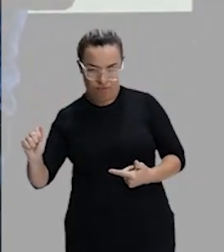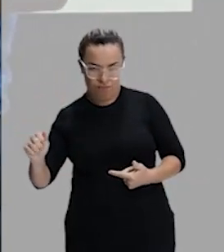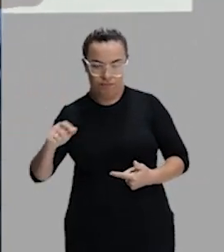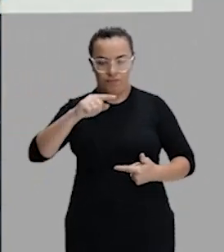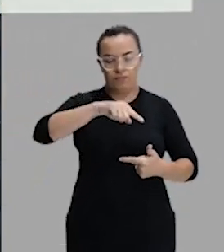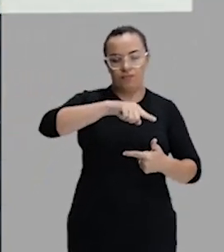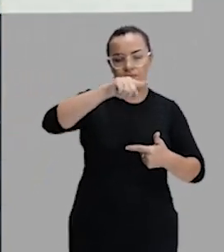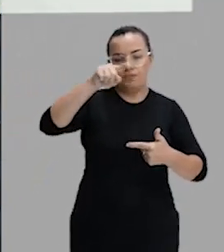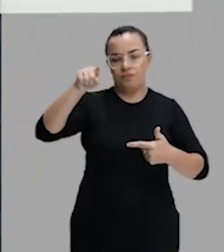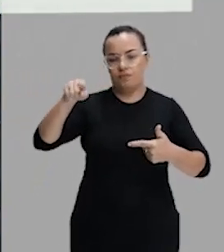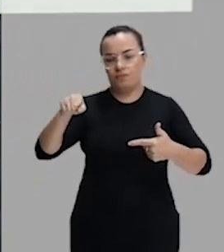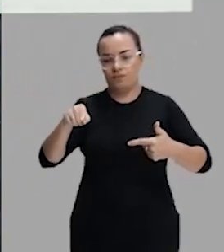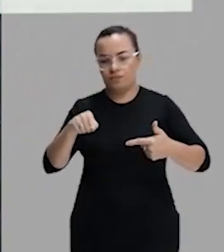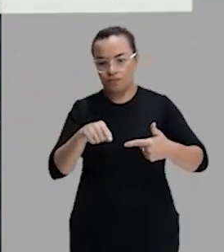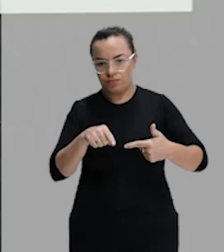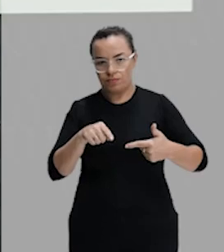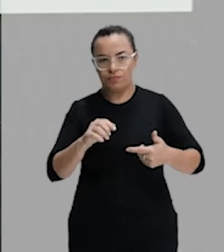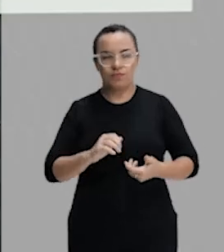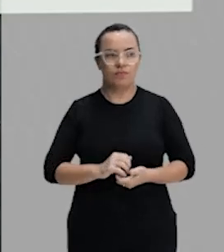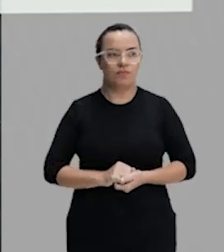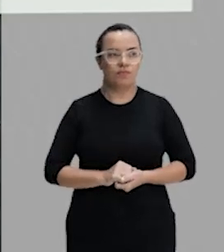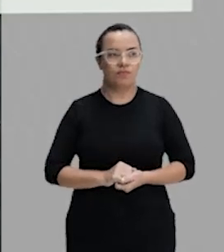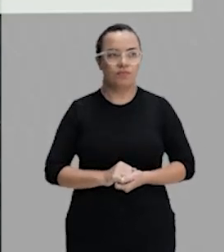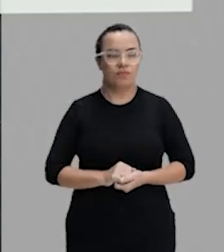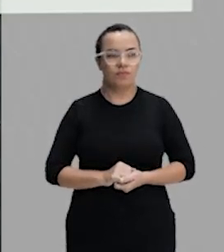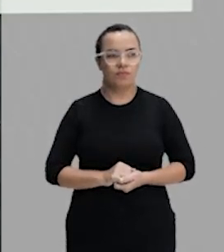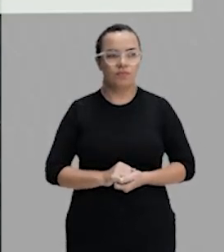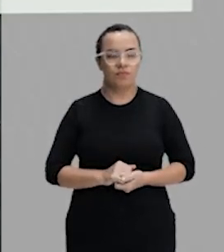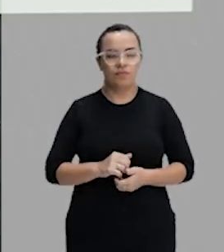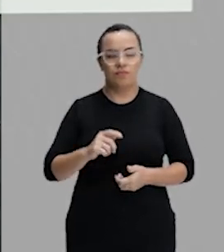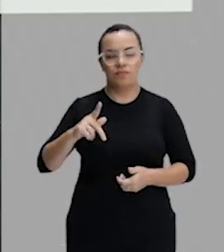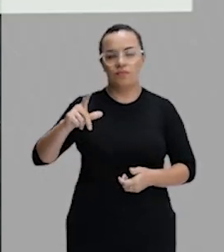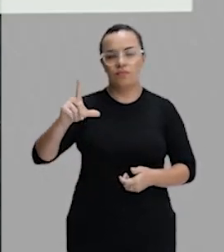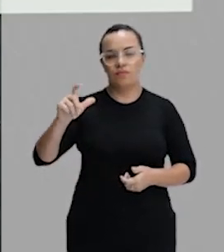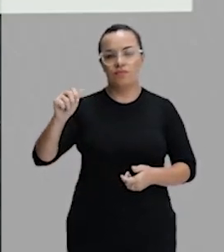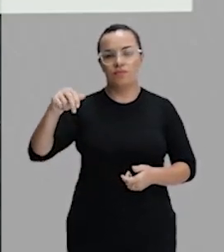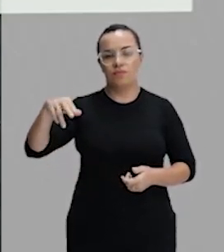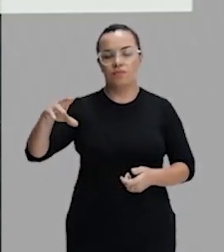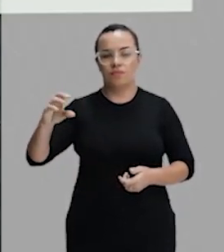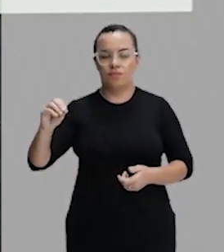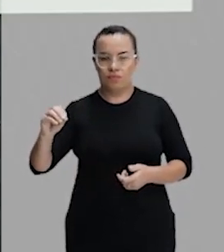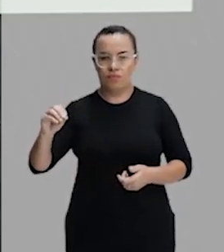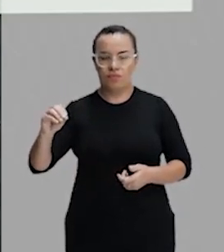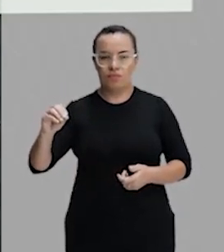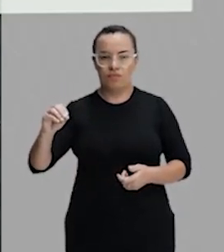cone. Se esse plano for um plano, por exemplo,